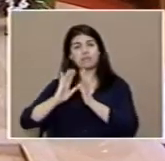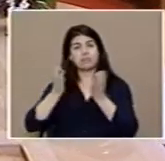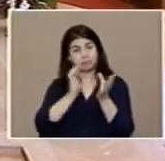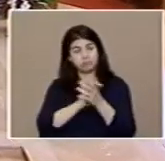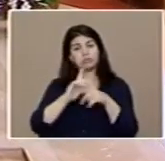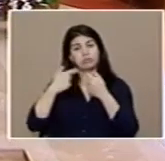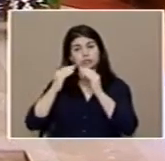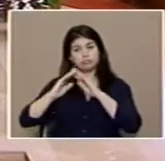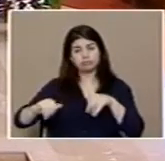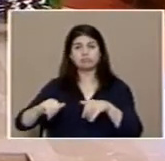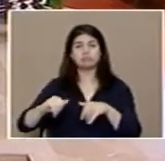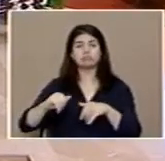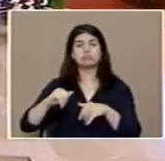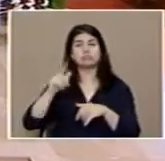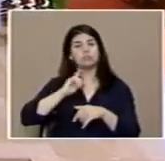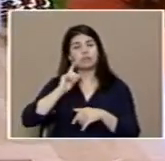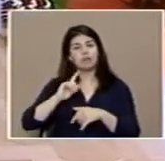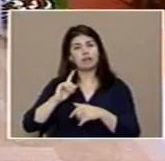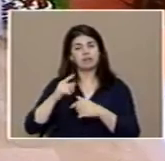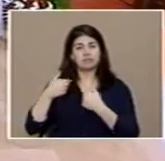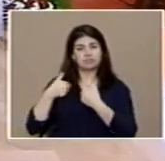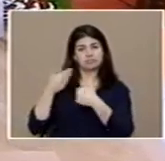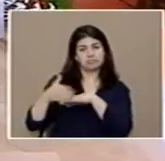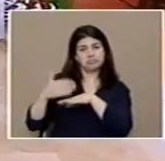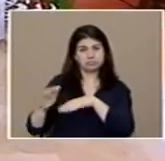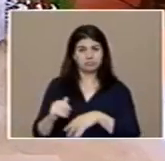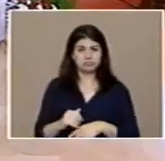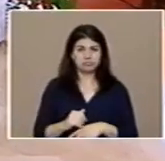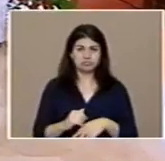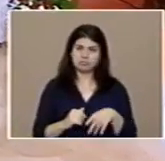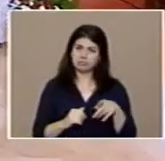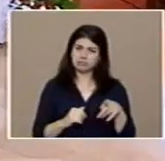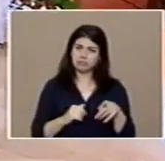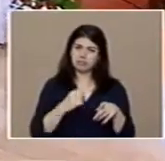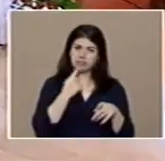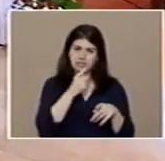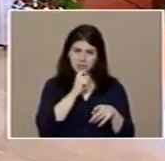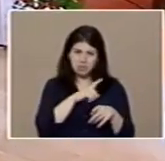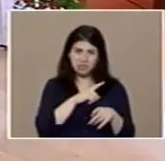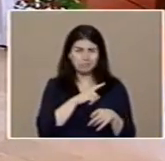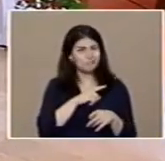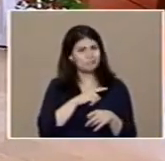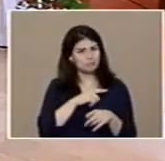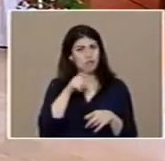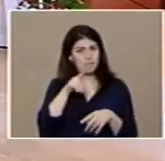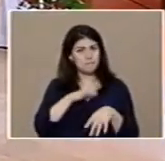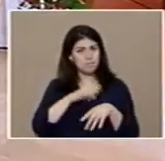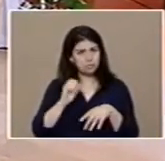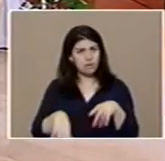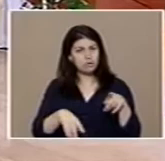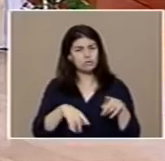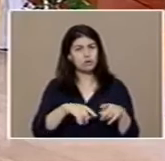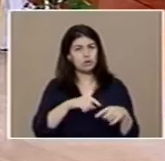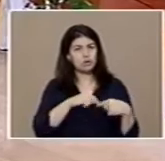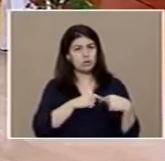mulheres e Jesus disse mas foi por causa da dureza do vosso coração